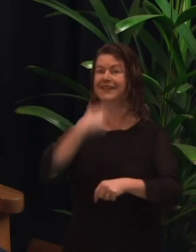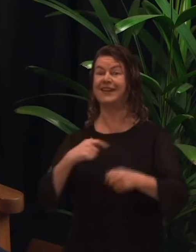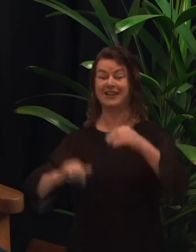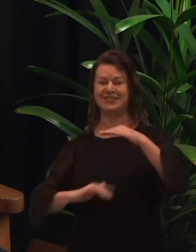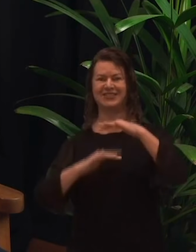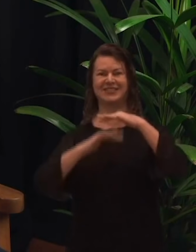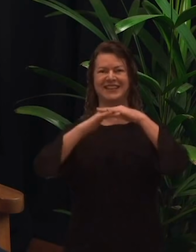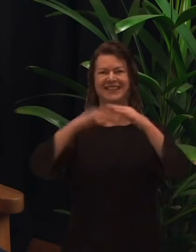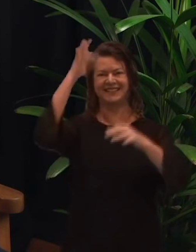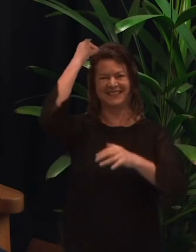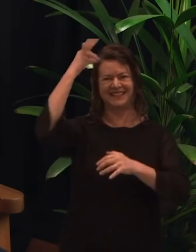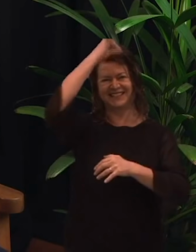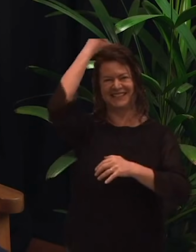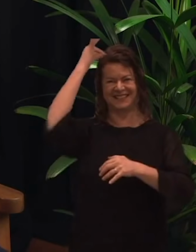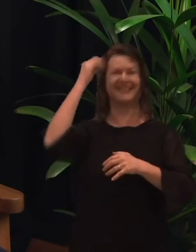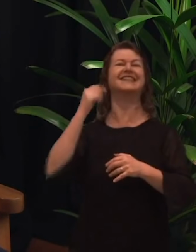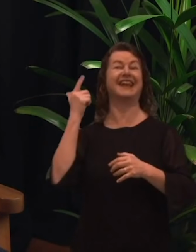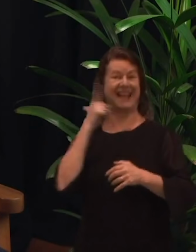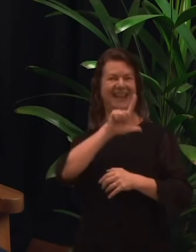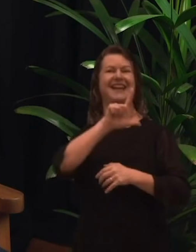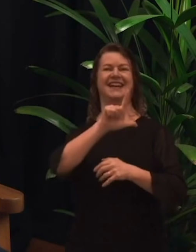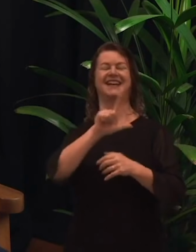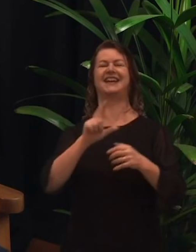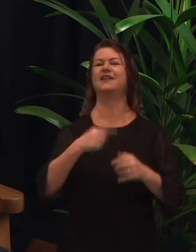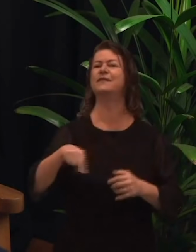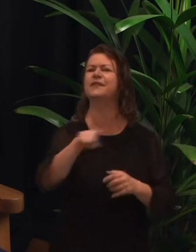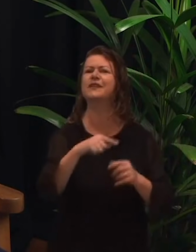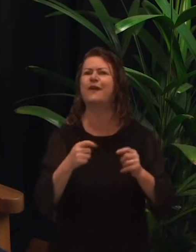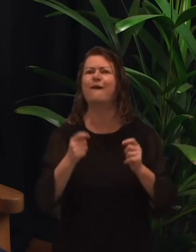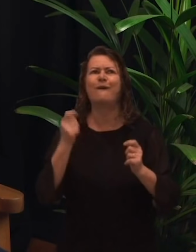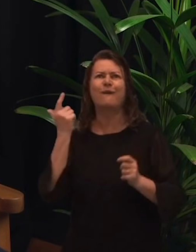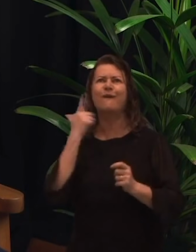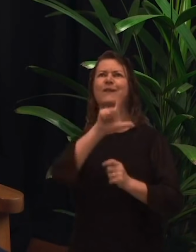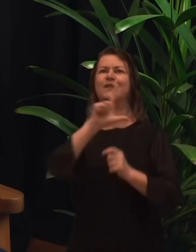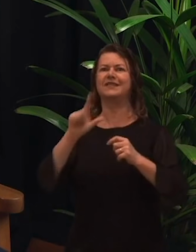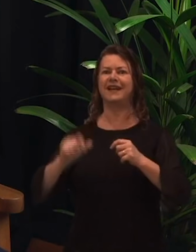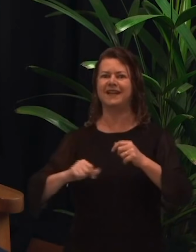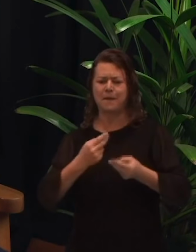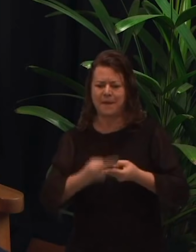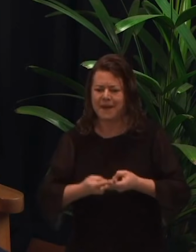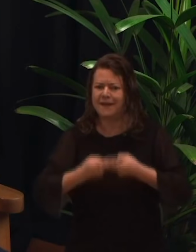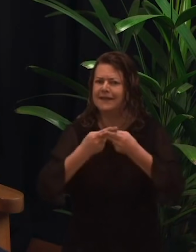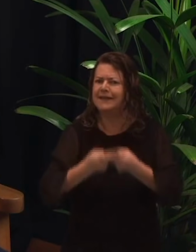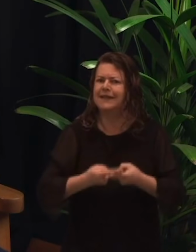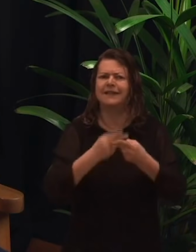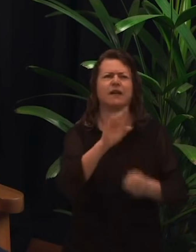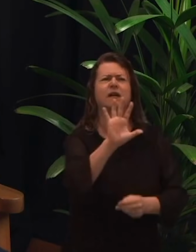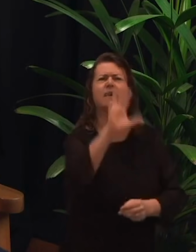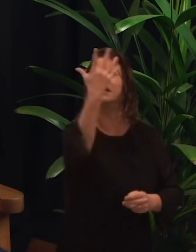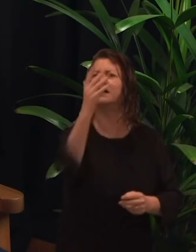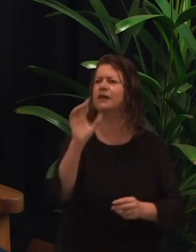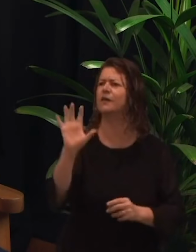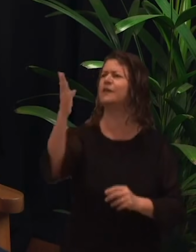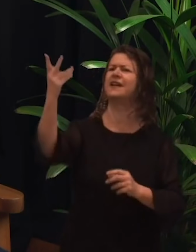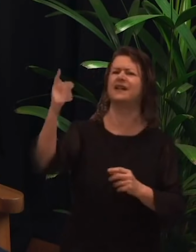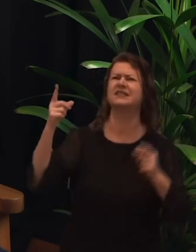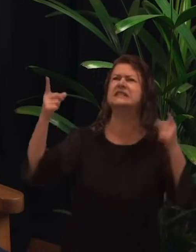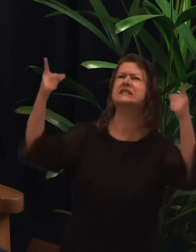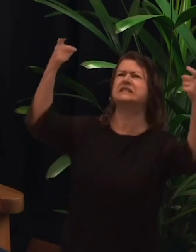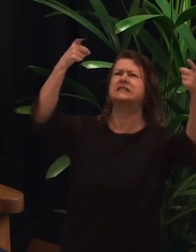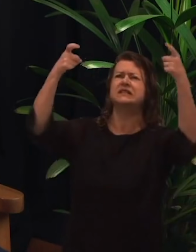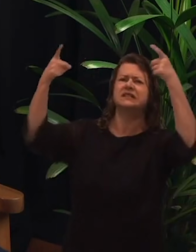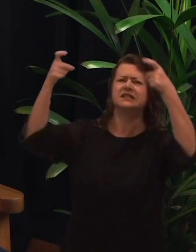Deus e possui esse fruto do Espírito. A capacidade de ser longânimo faz com que, mesmo diante das